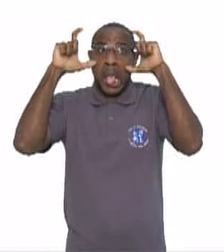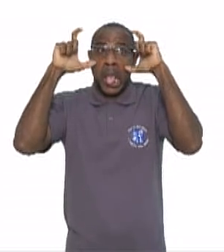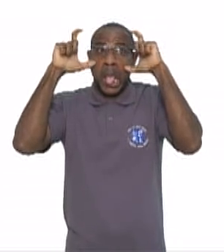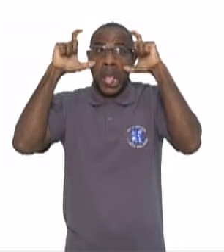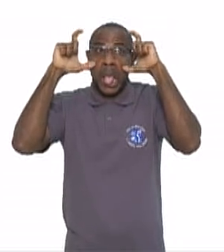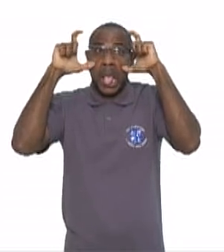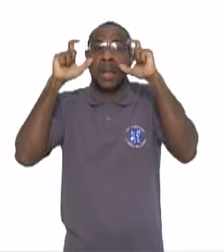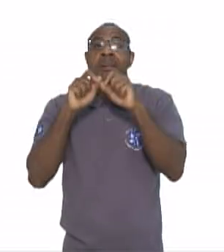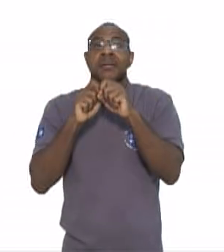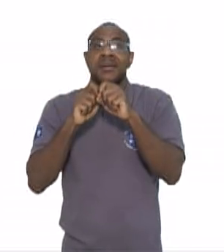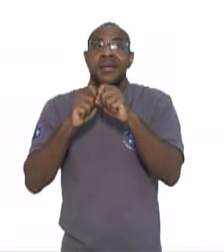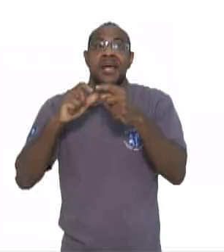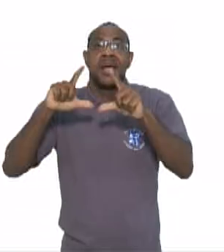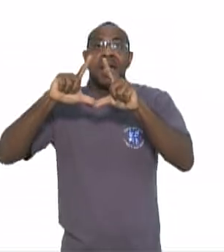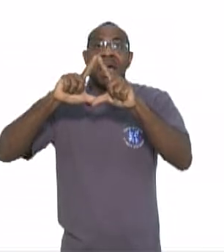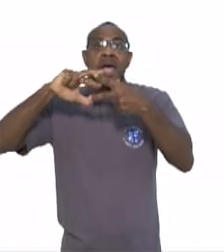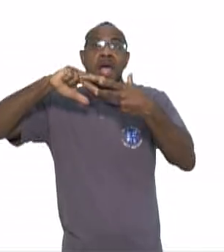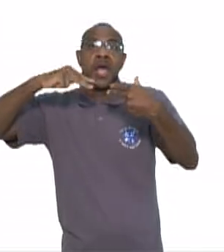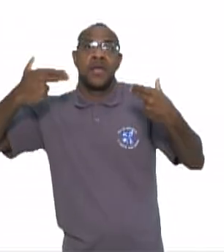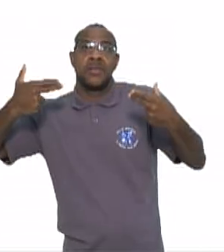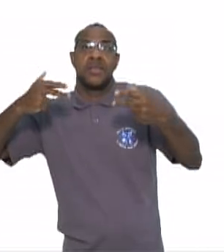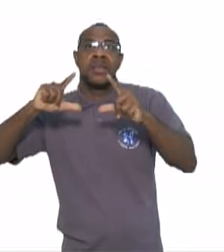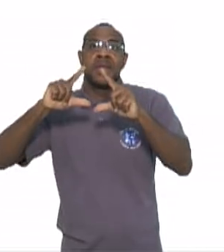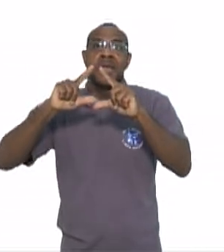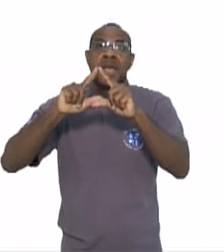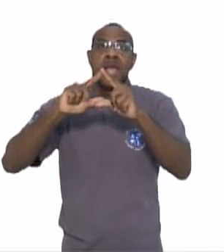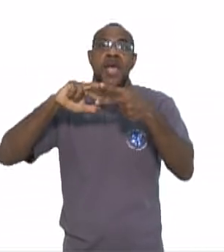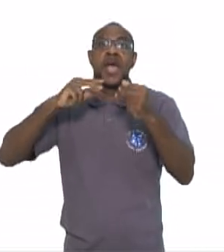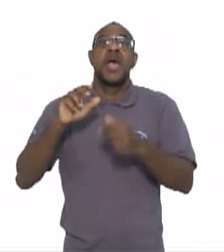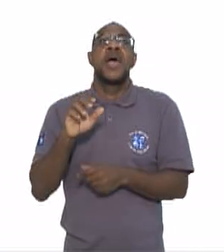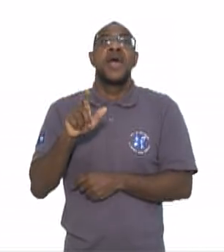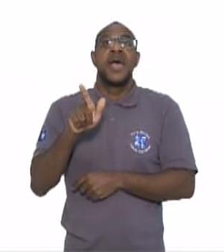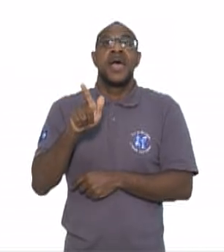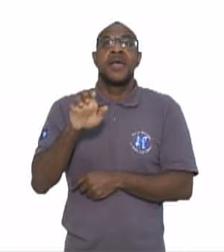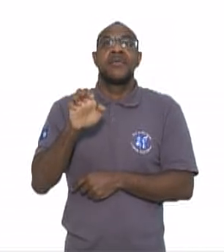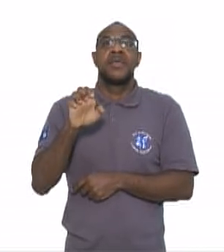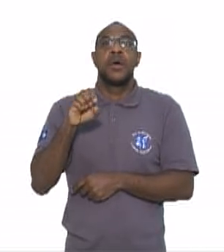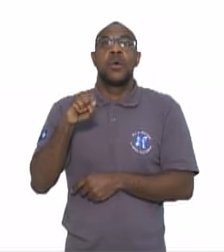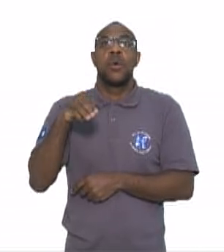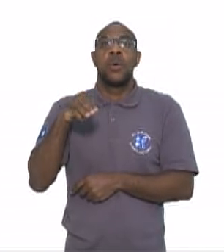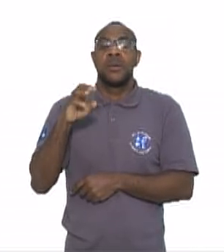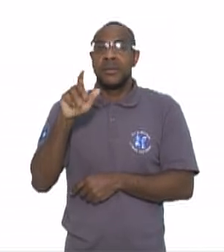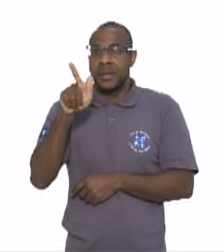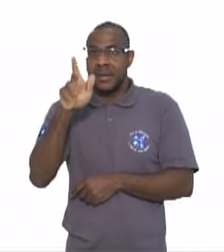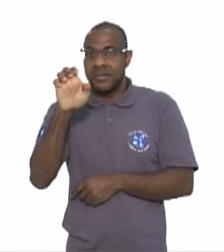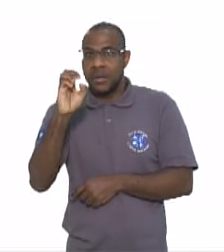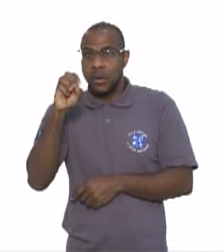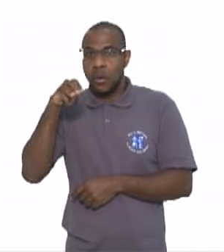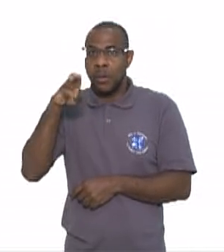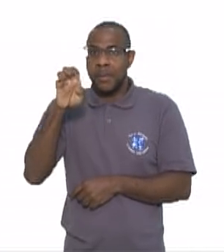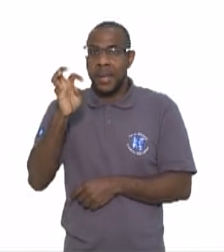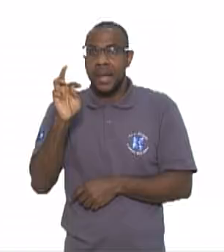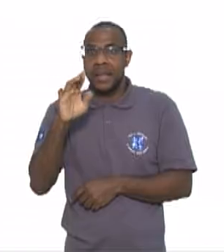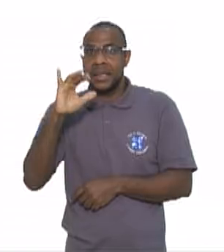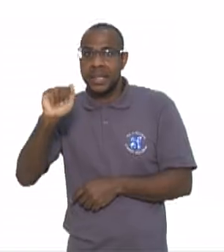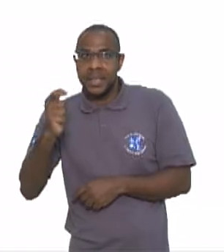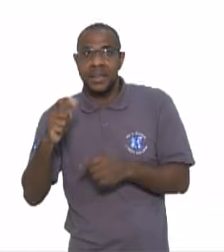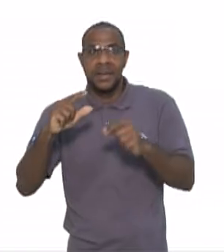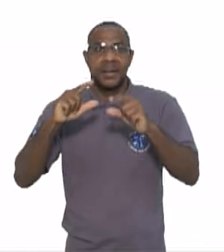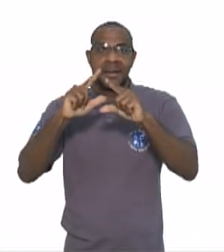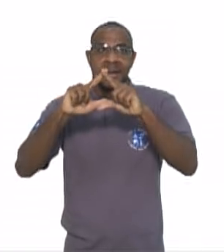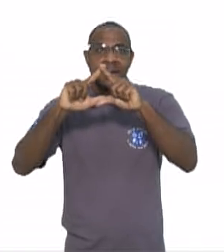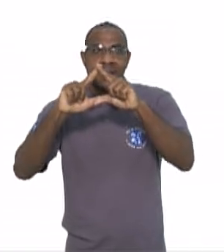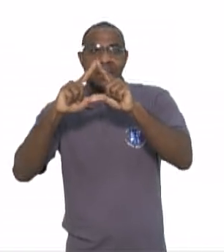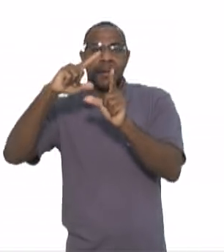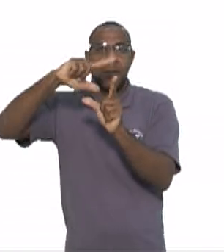essa figura, quase lembra um retângulo, mas ele não é pontiagudo nas pontas, né? Ele é mais arredondado.